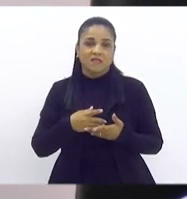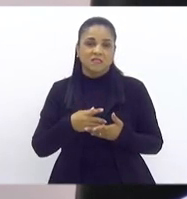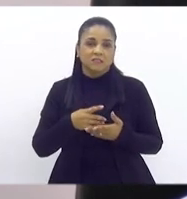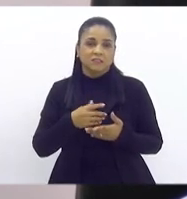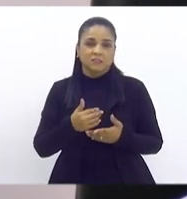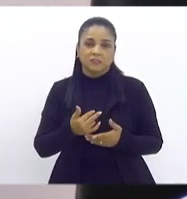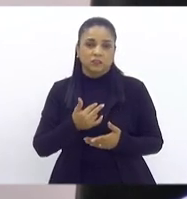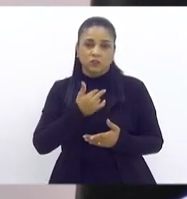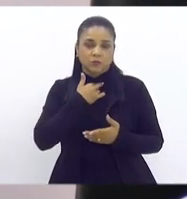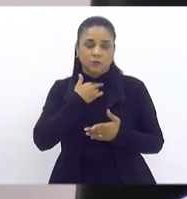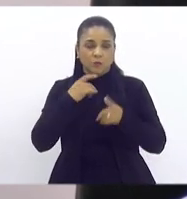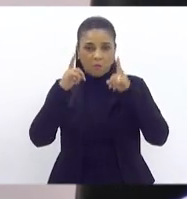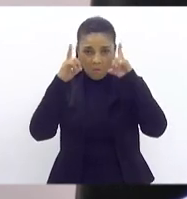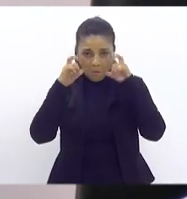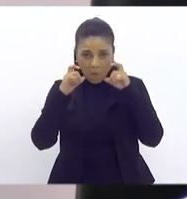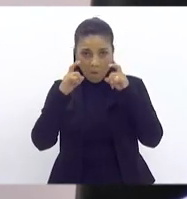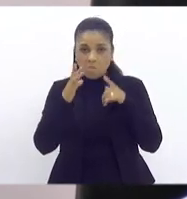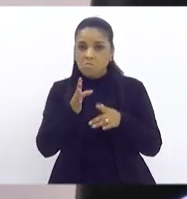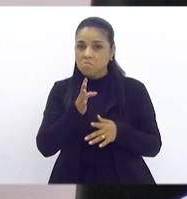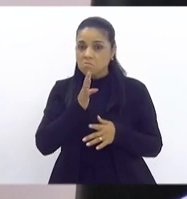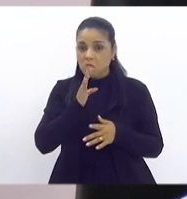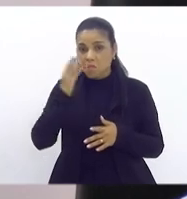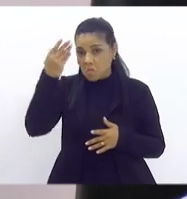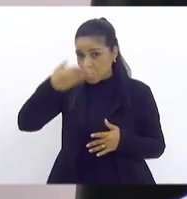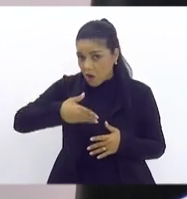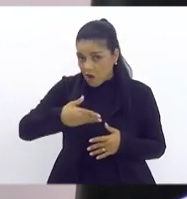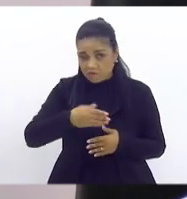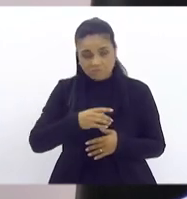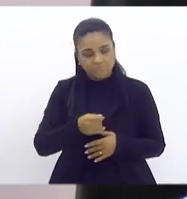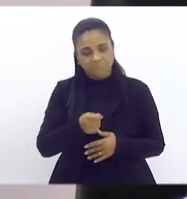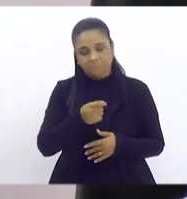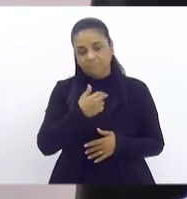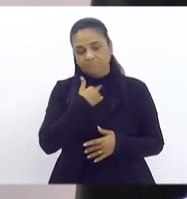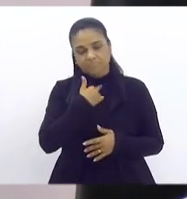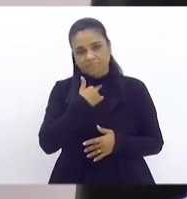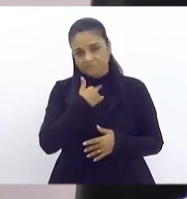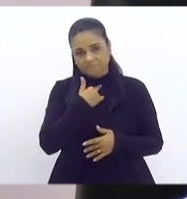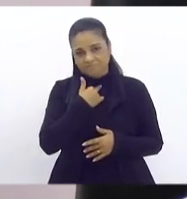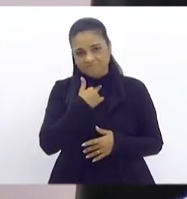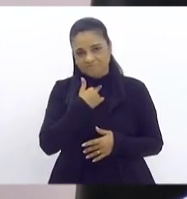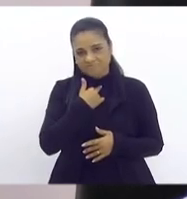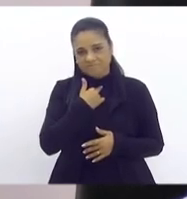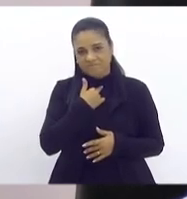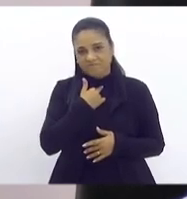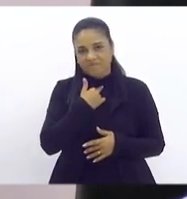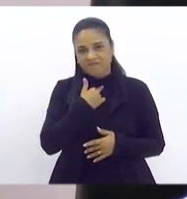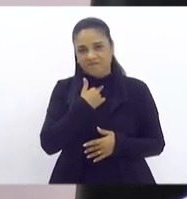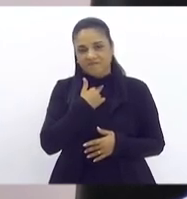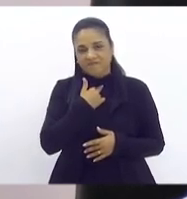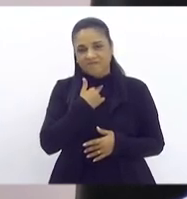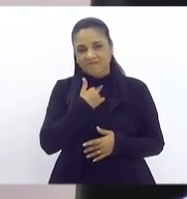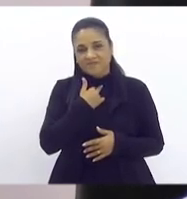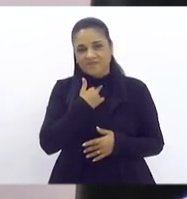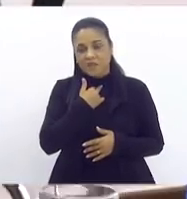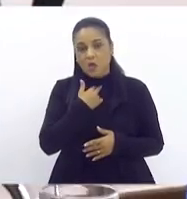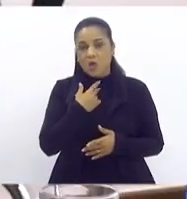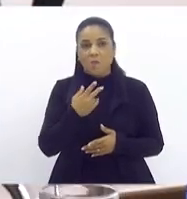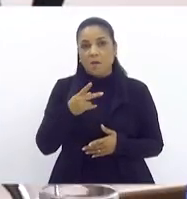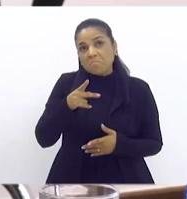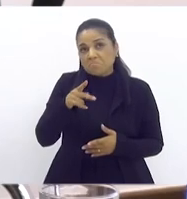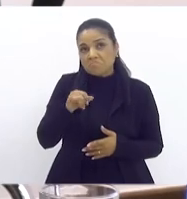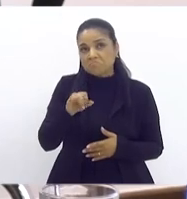reconhecimento fotográfico como prova sim um uma uma uma espécie de pista